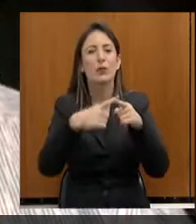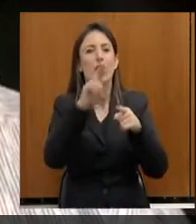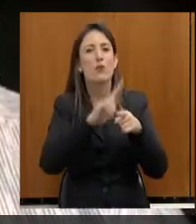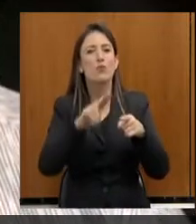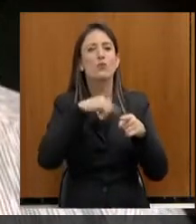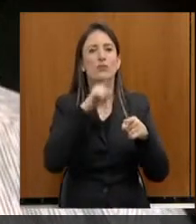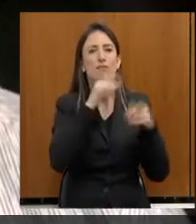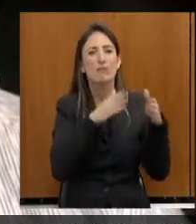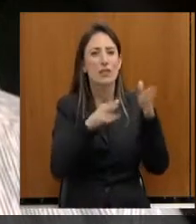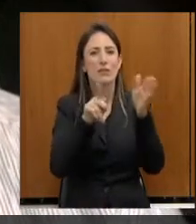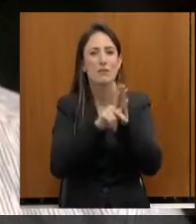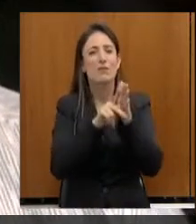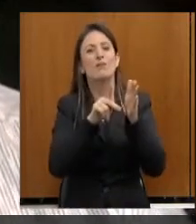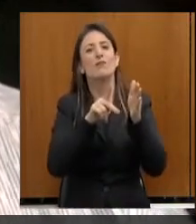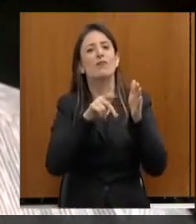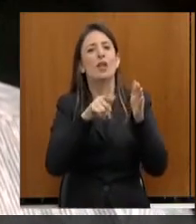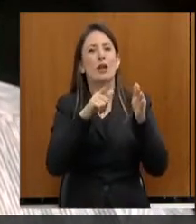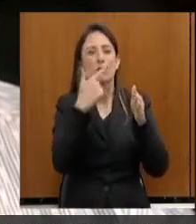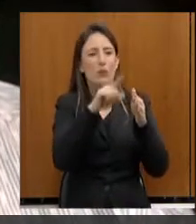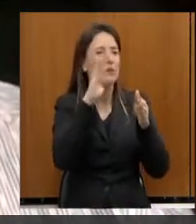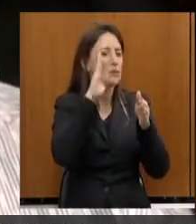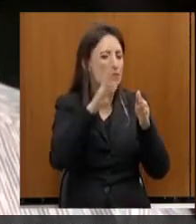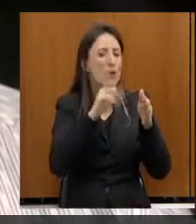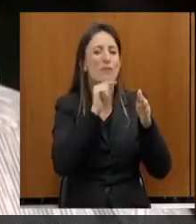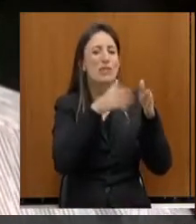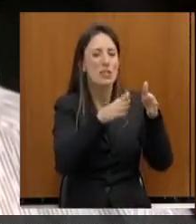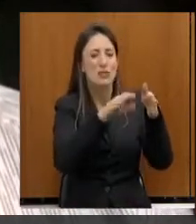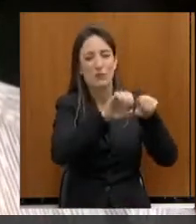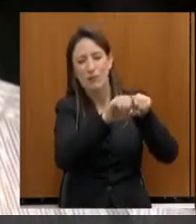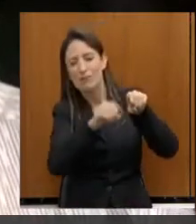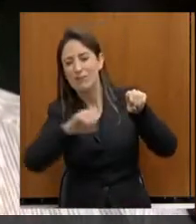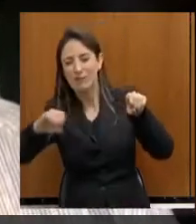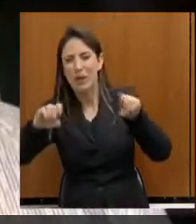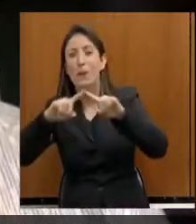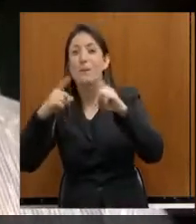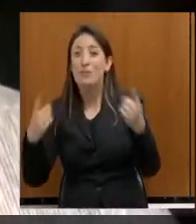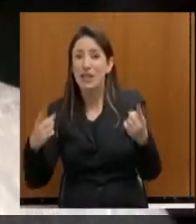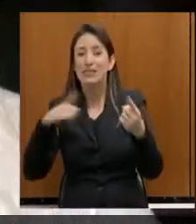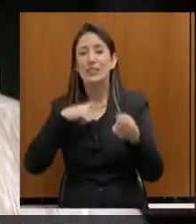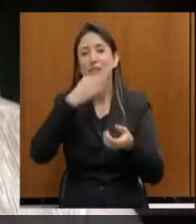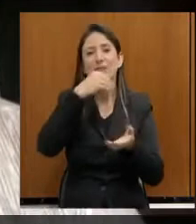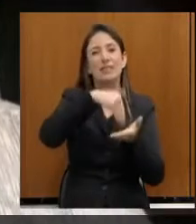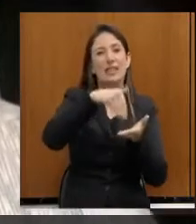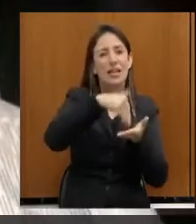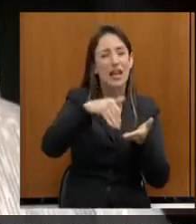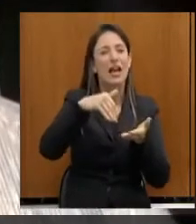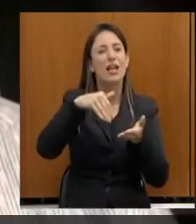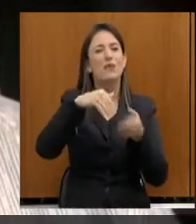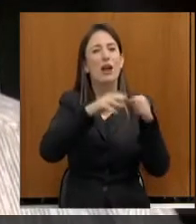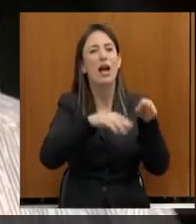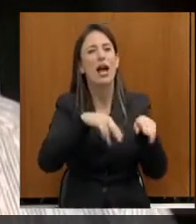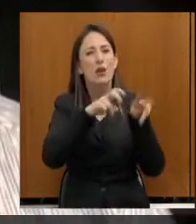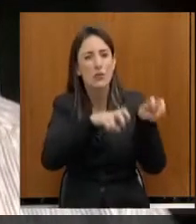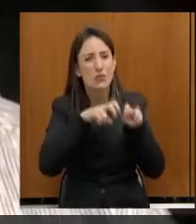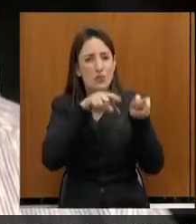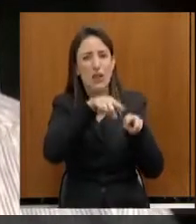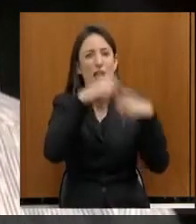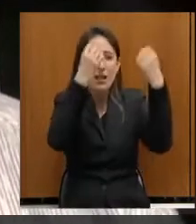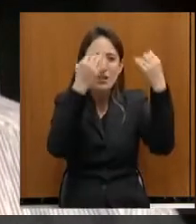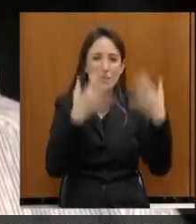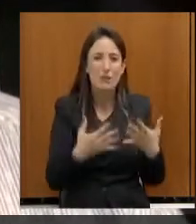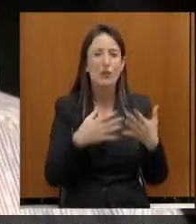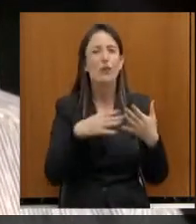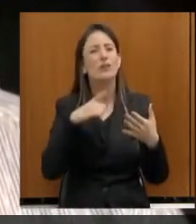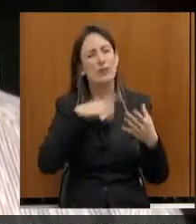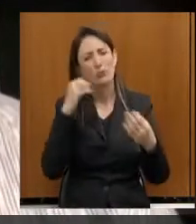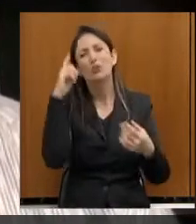secundários e terciários e secretarias de agricultura em determinado momento ela falou das dificuldades que ela está tendo